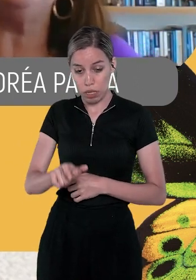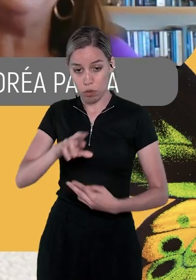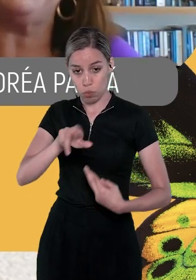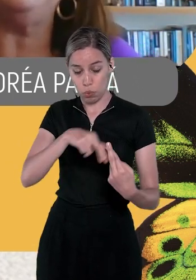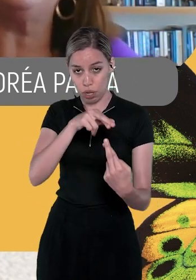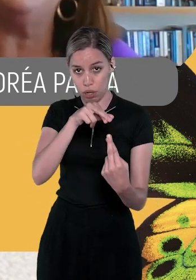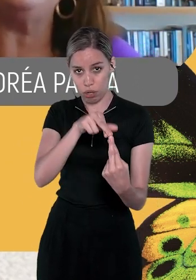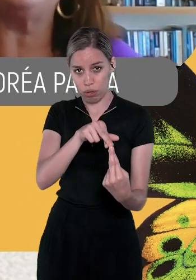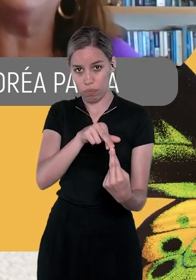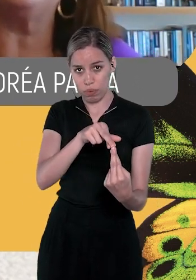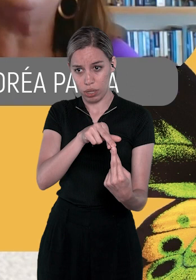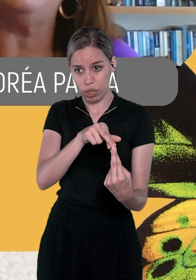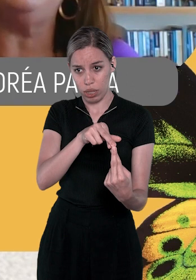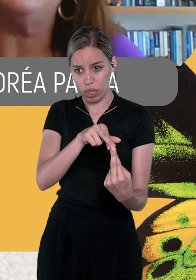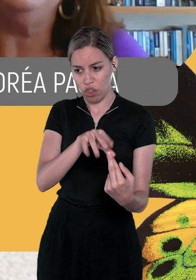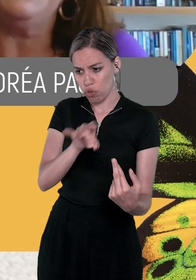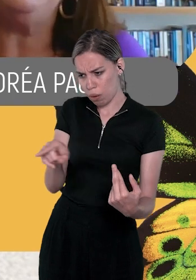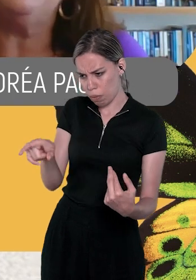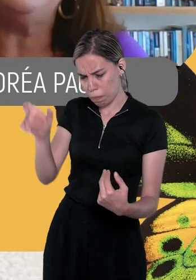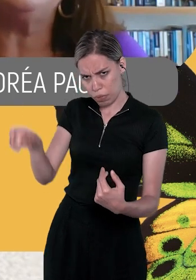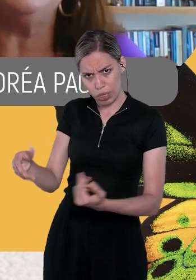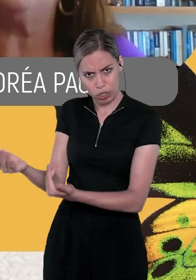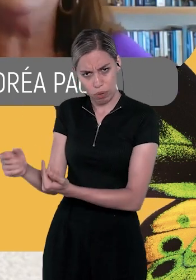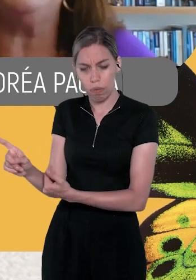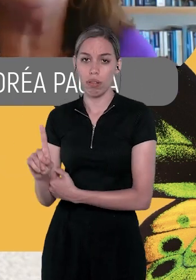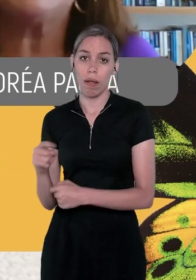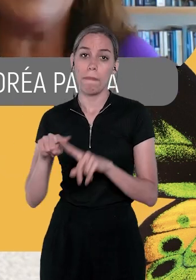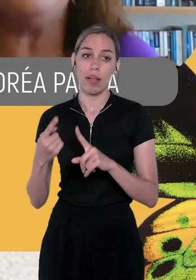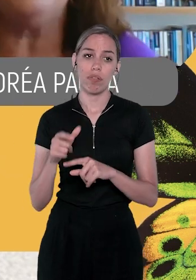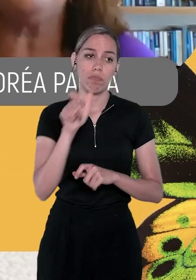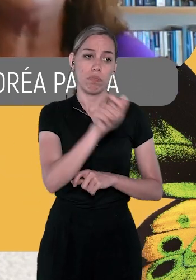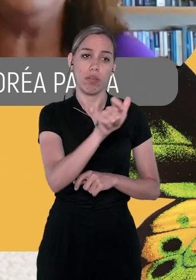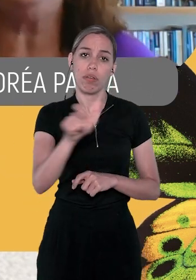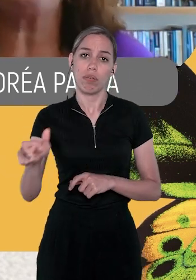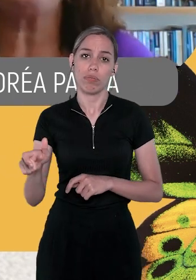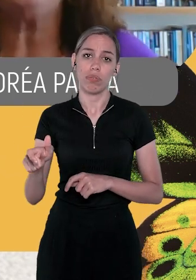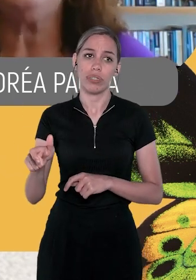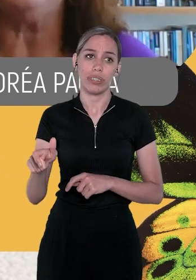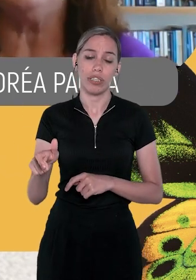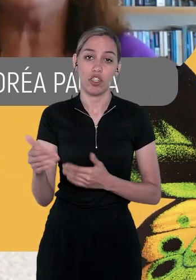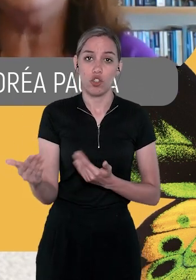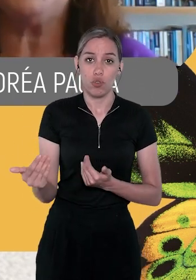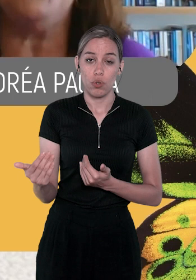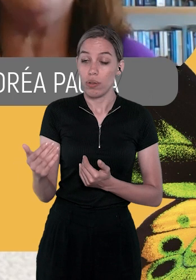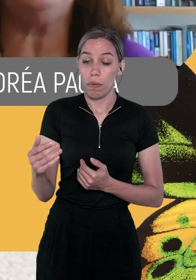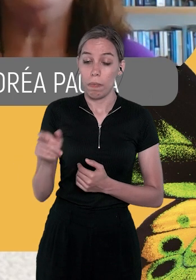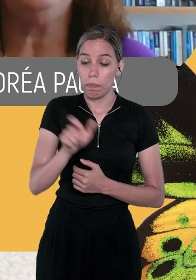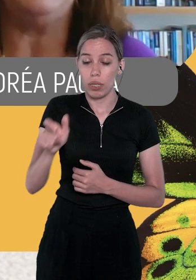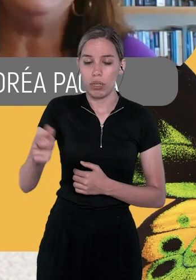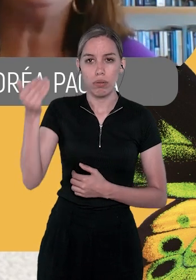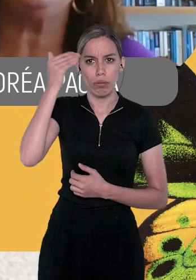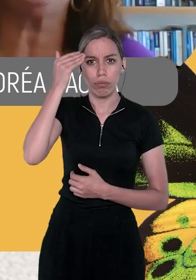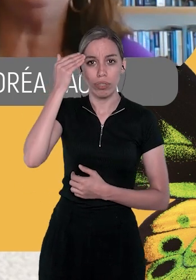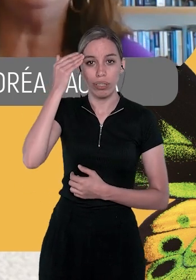mas também para aqueles homens e para aquelas mulheres que amadureceram e que não sabem o que fazer, você retoma